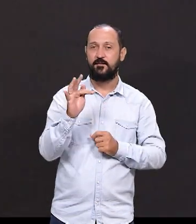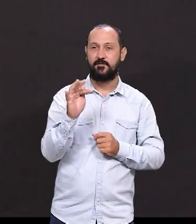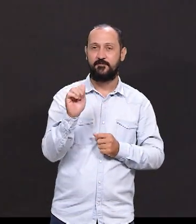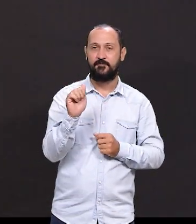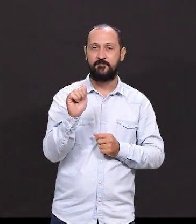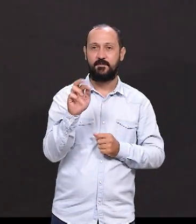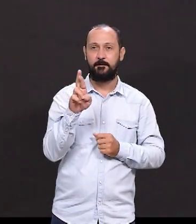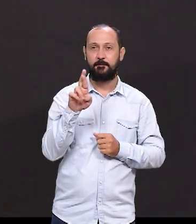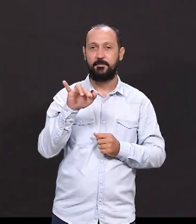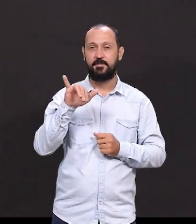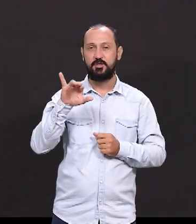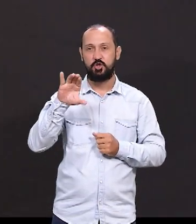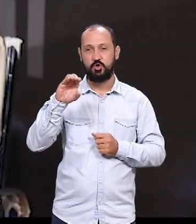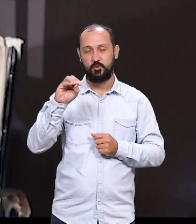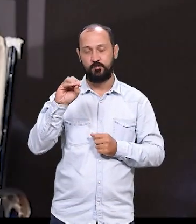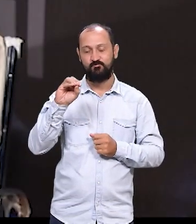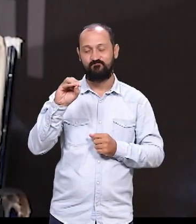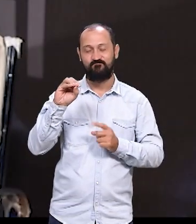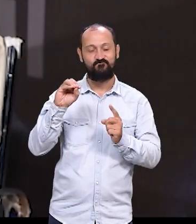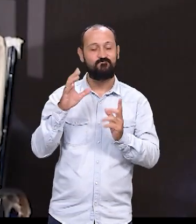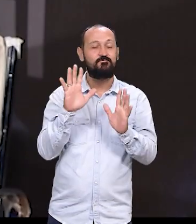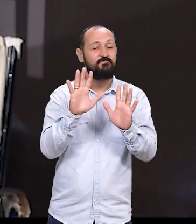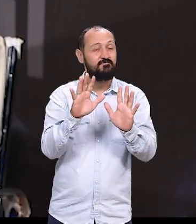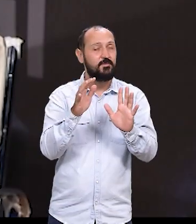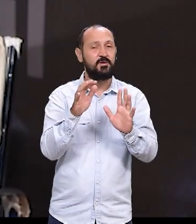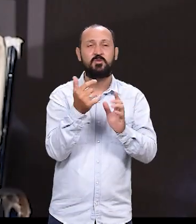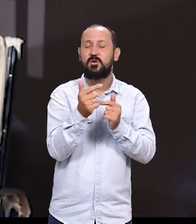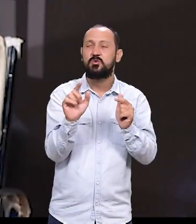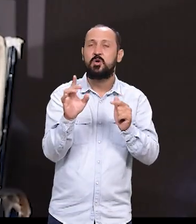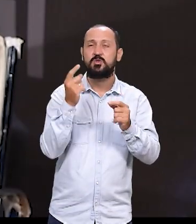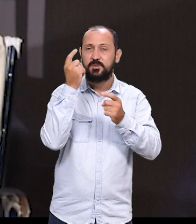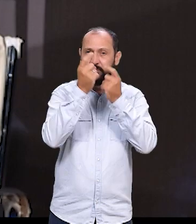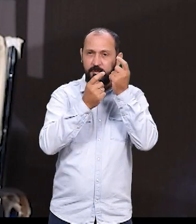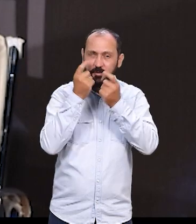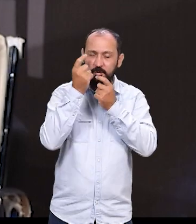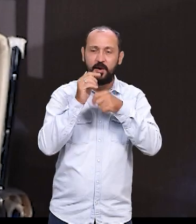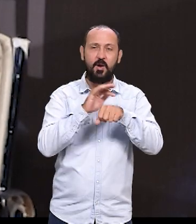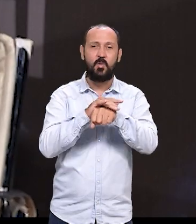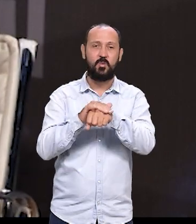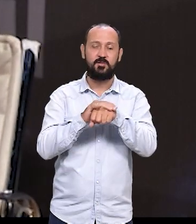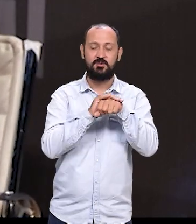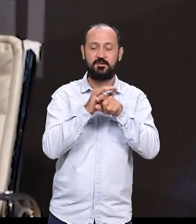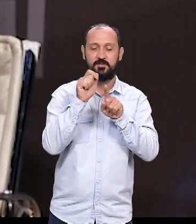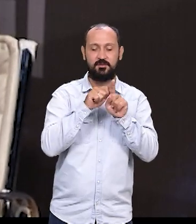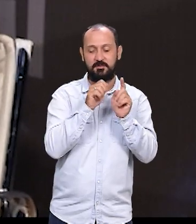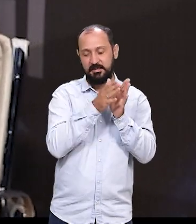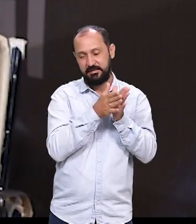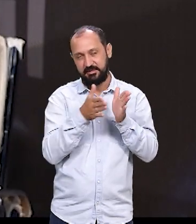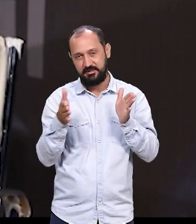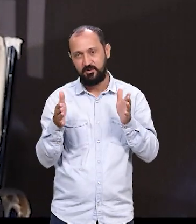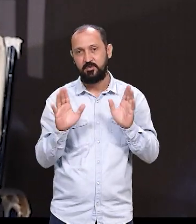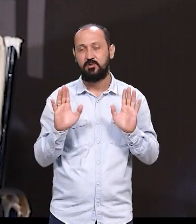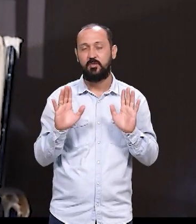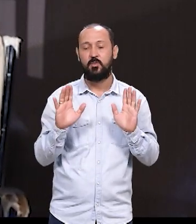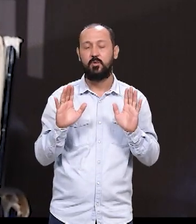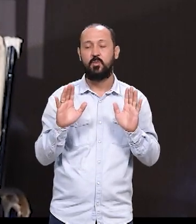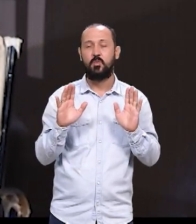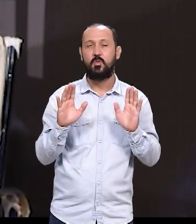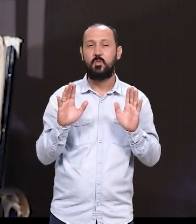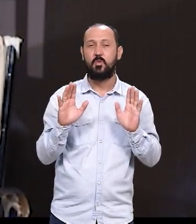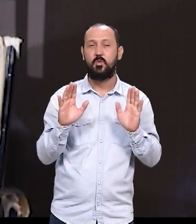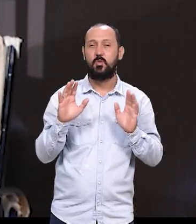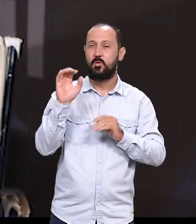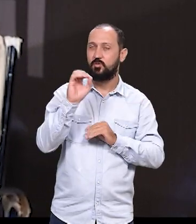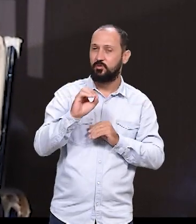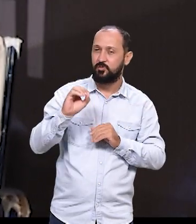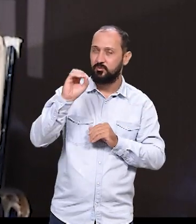Dr Fabrício colacino e Doutor não basta apenas se preocupar com a doença nesses meses que o senhor falou outubro